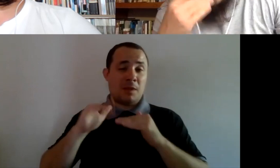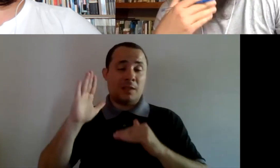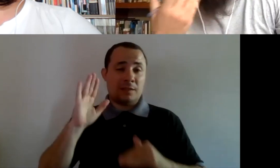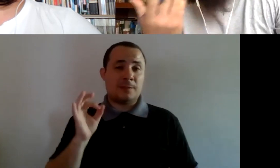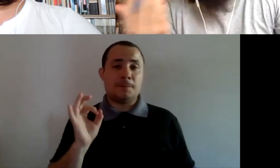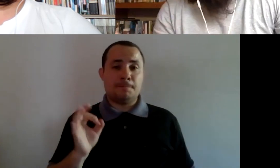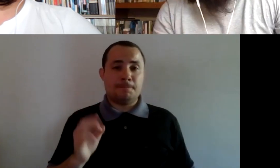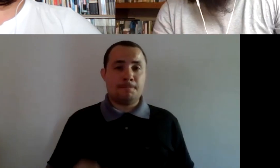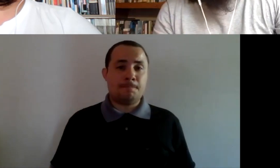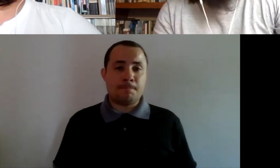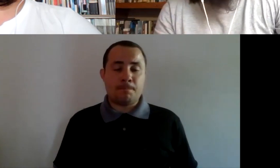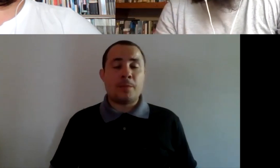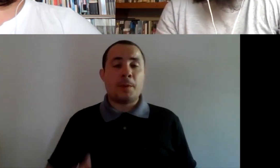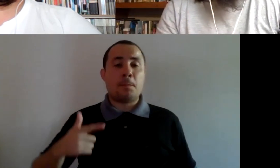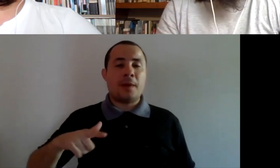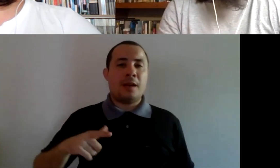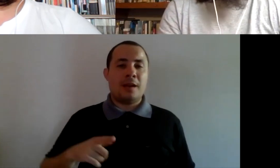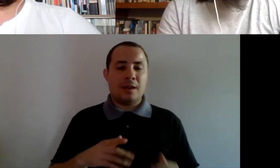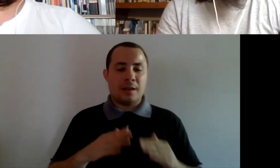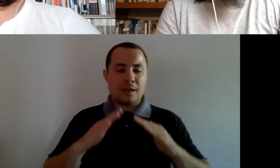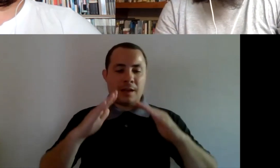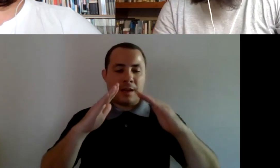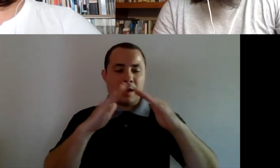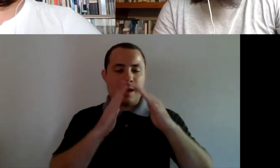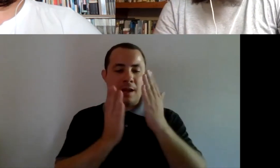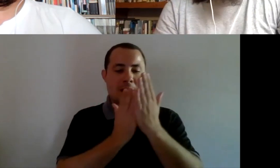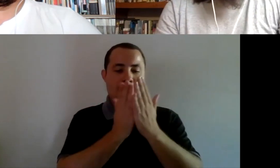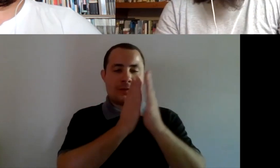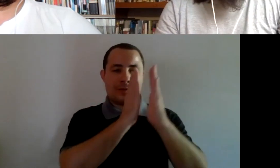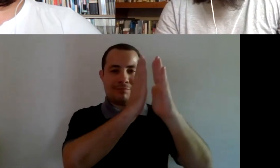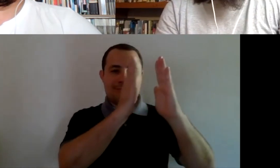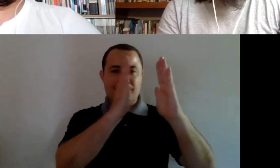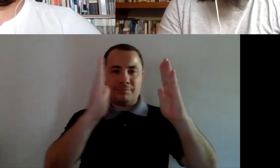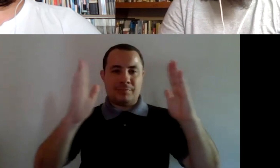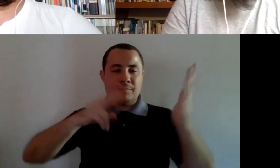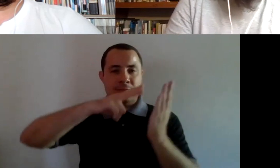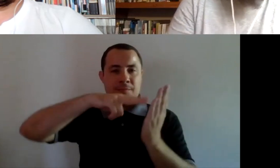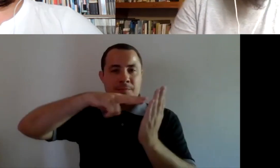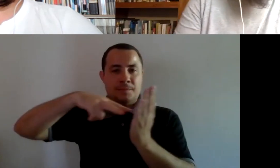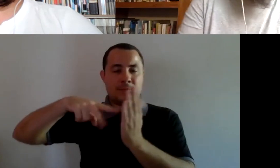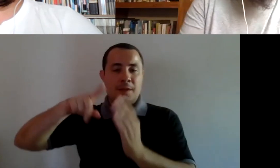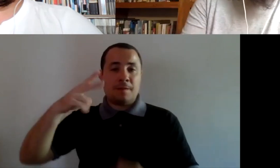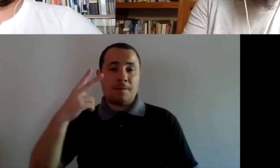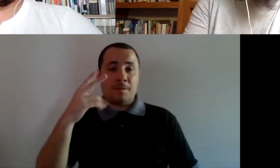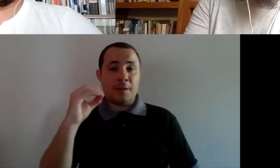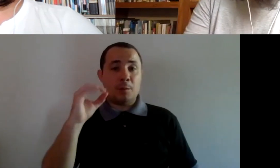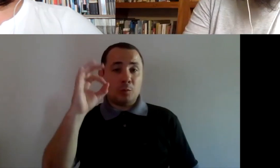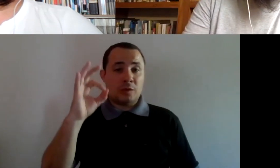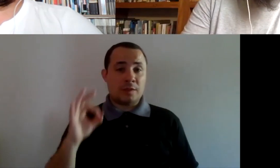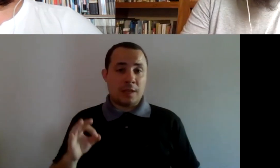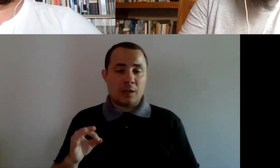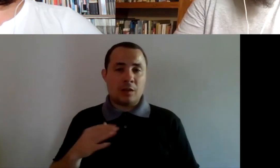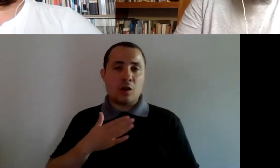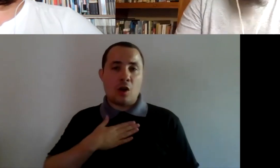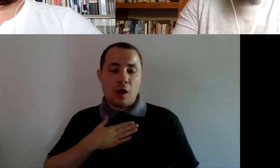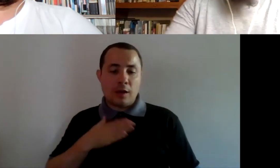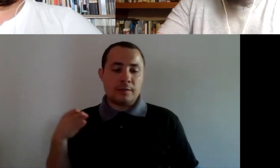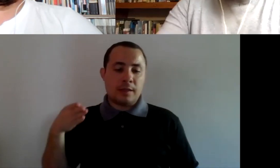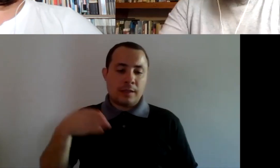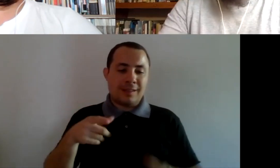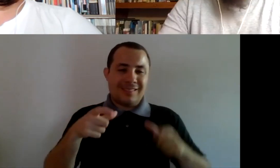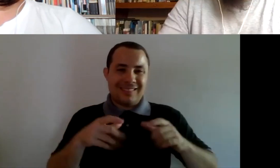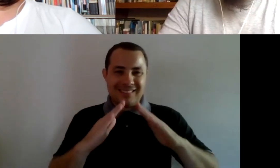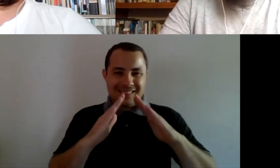Quem lê em biblioteca, né, dos leitores, 20% disseram que lêem em biblioteca. Né? E